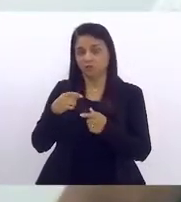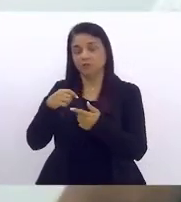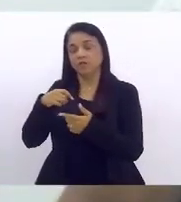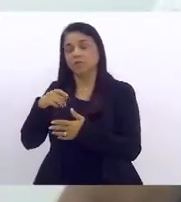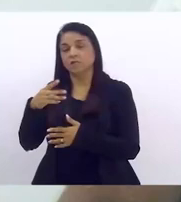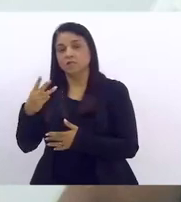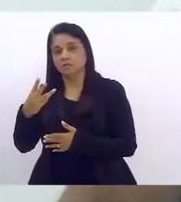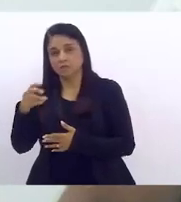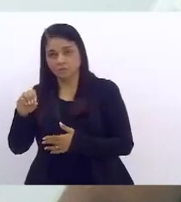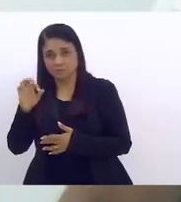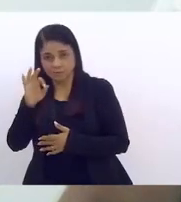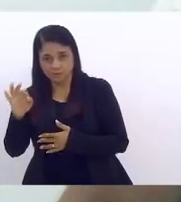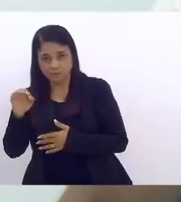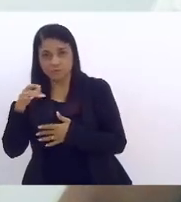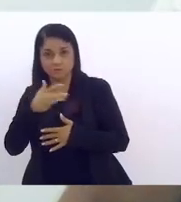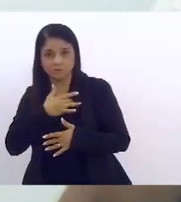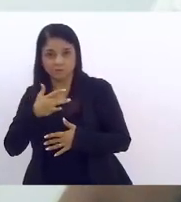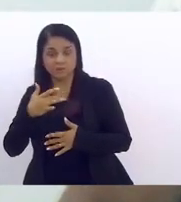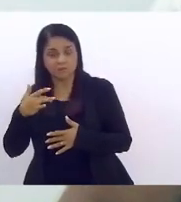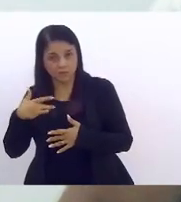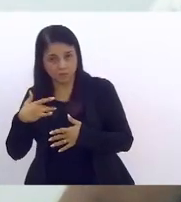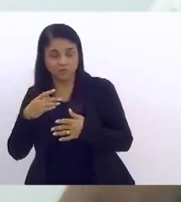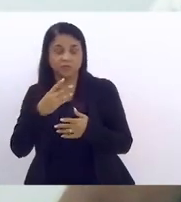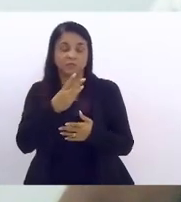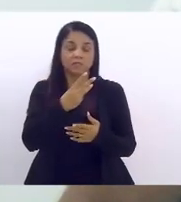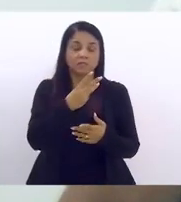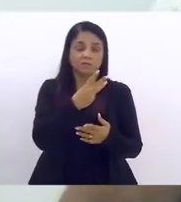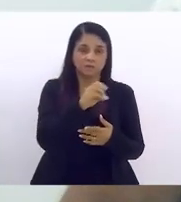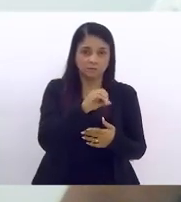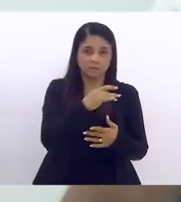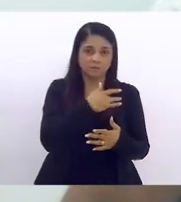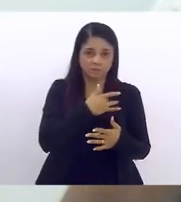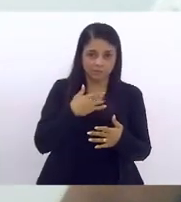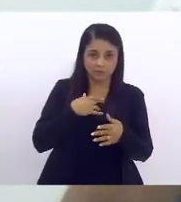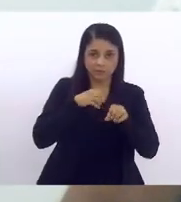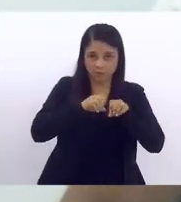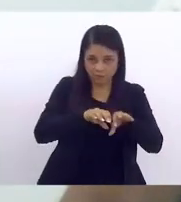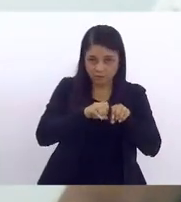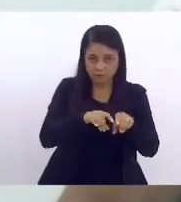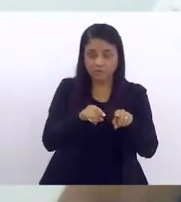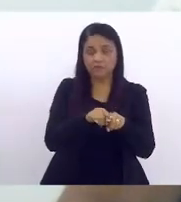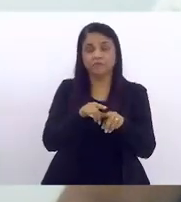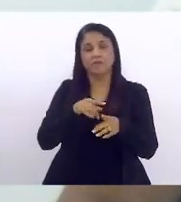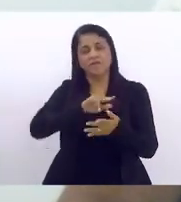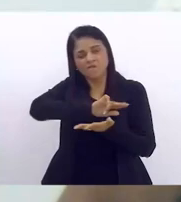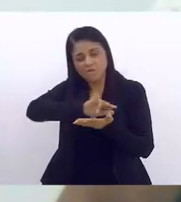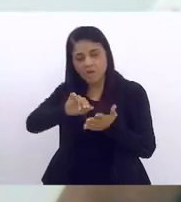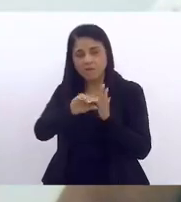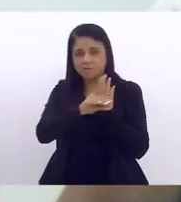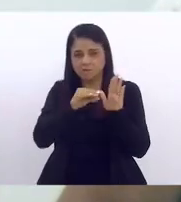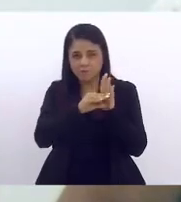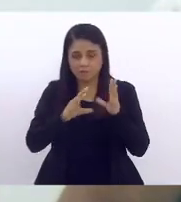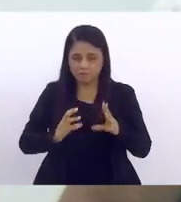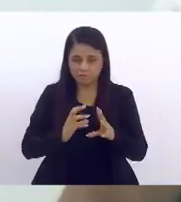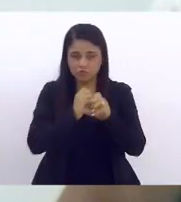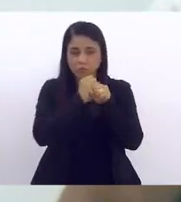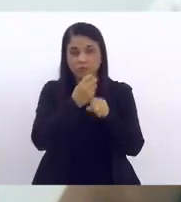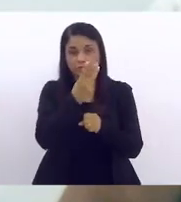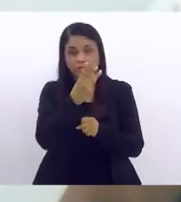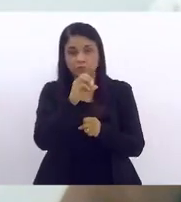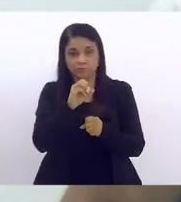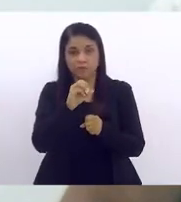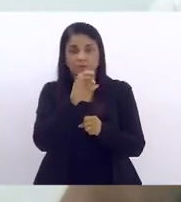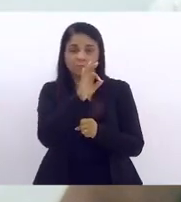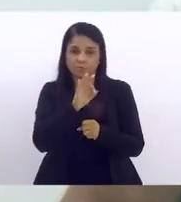Então, assim como eu estou conversando consigo essa emenda, várias outras emendas, somando 30% das nossas, quer